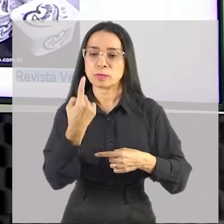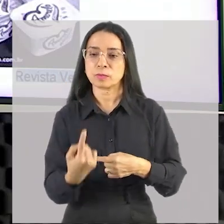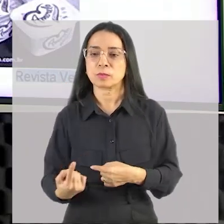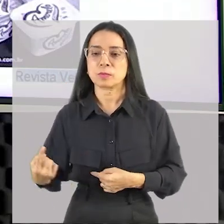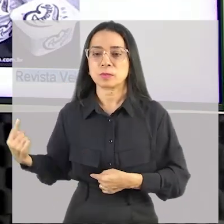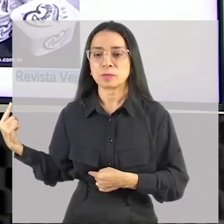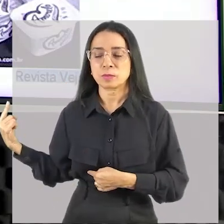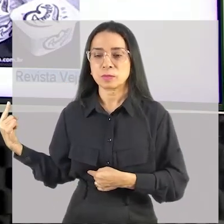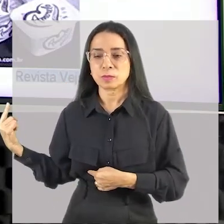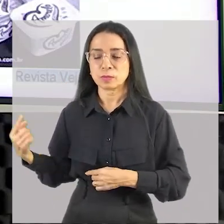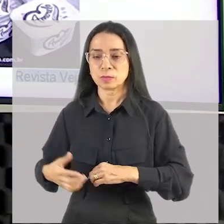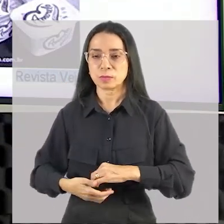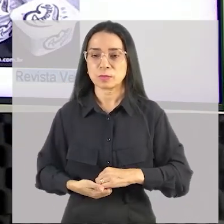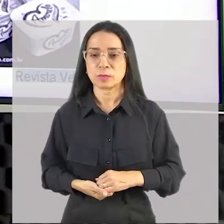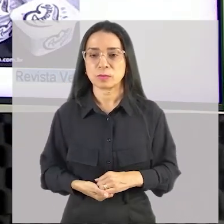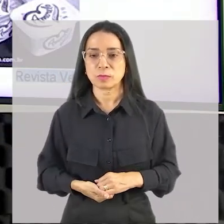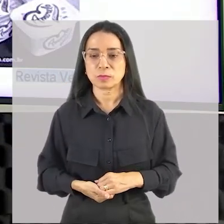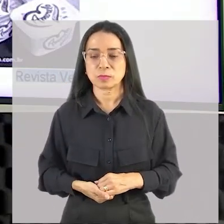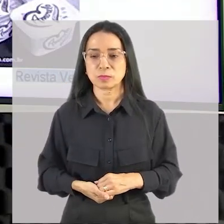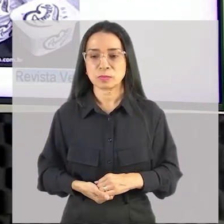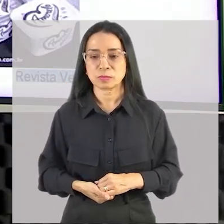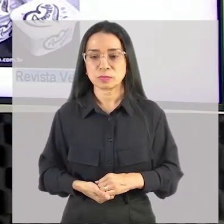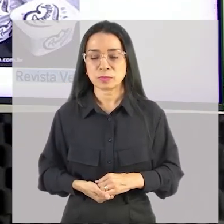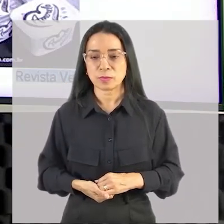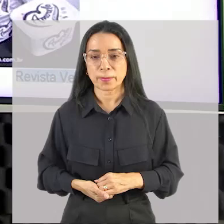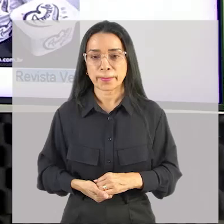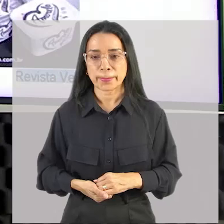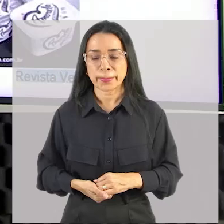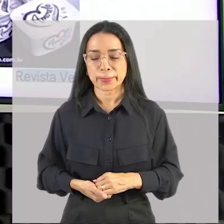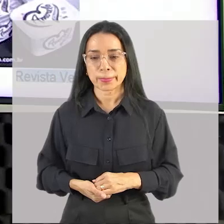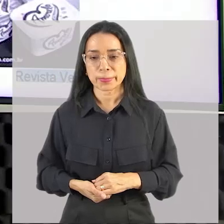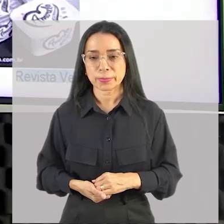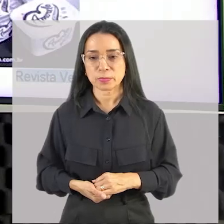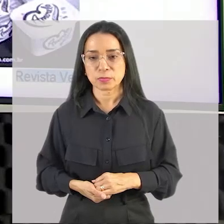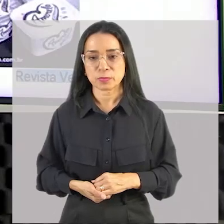Ó, declare todo o seu amor